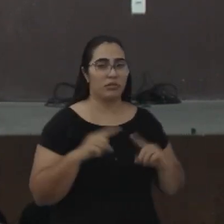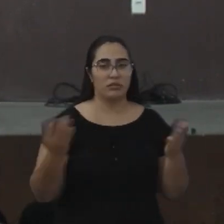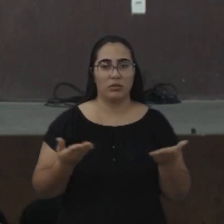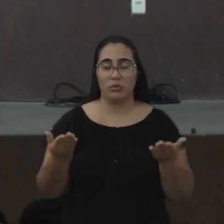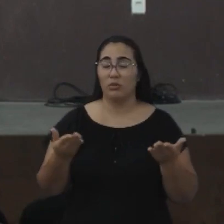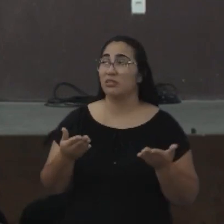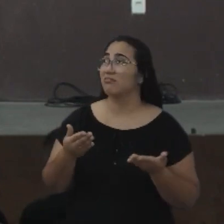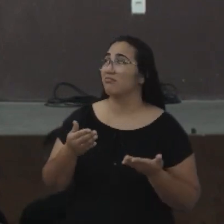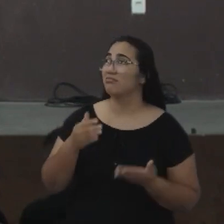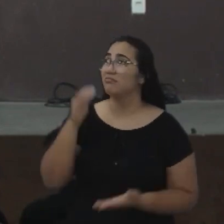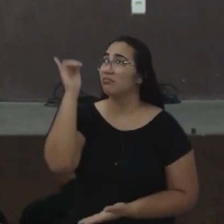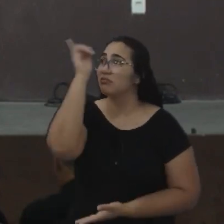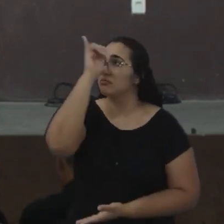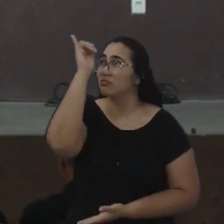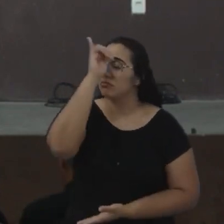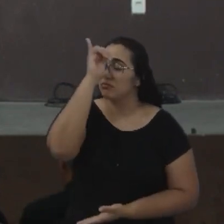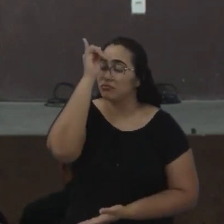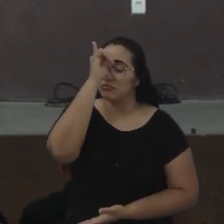tolos.